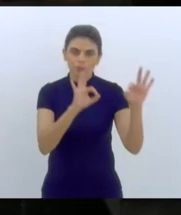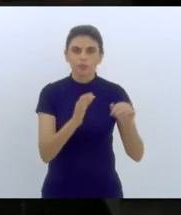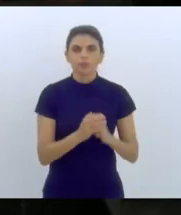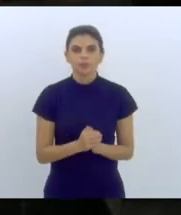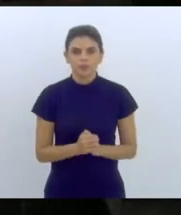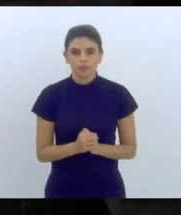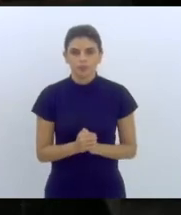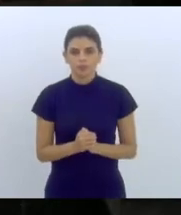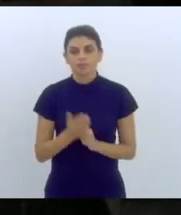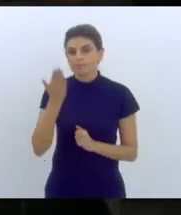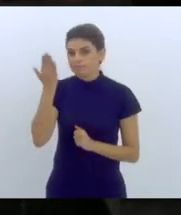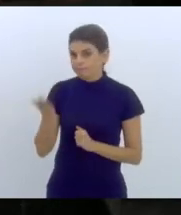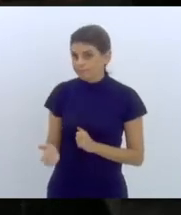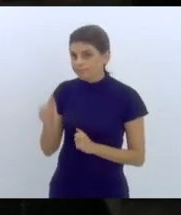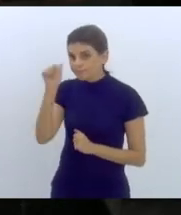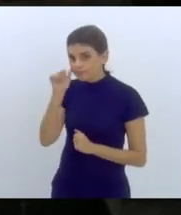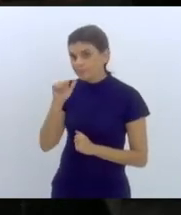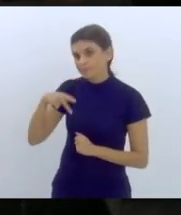Senhora presidente,